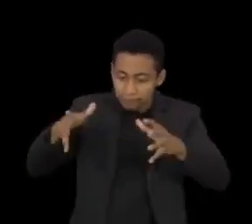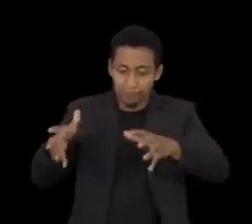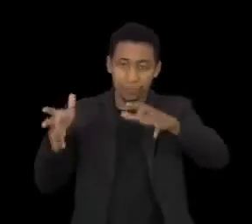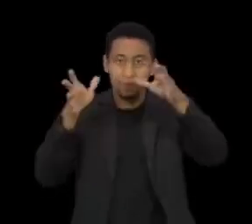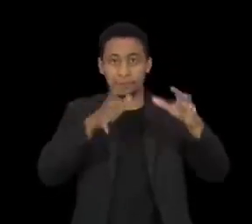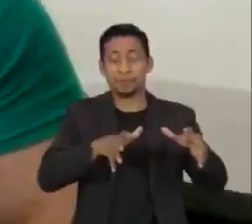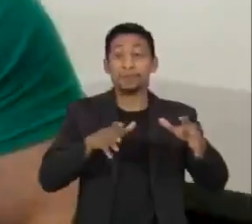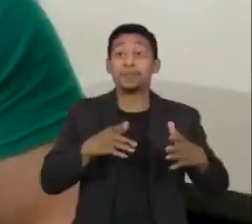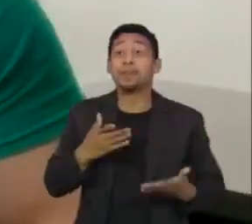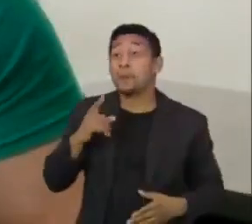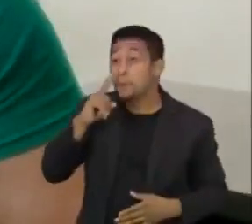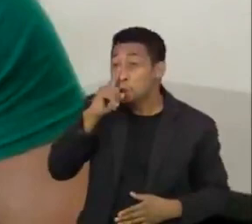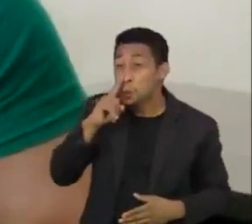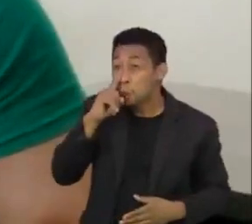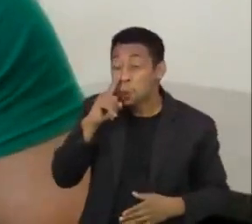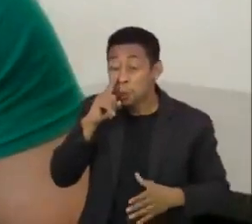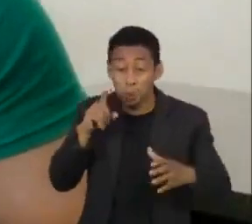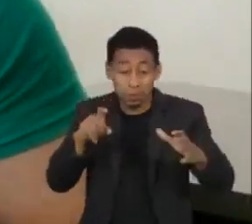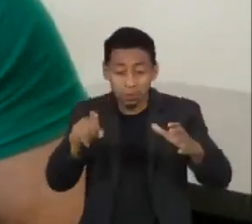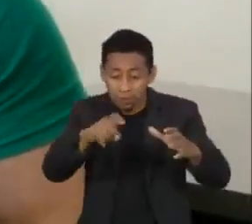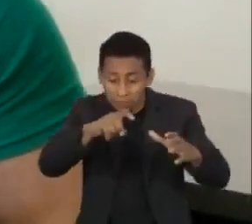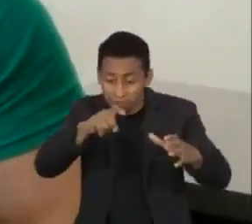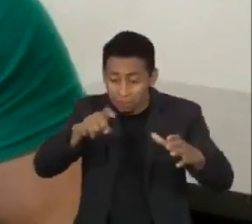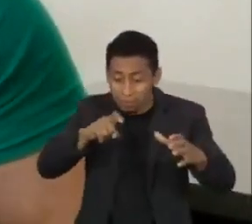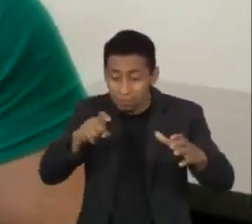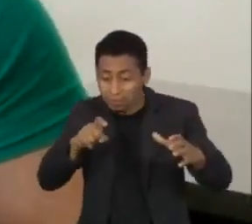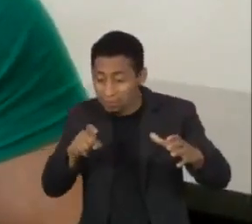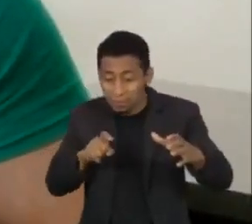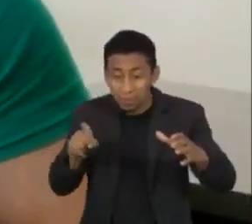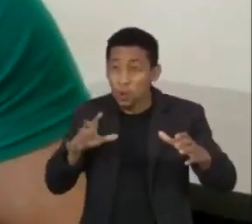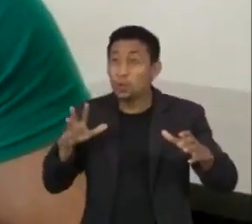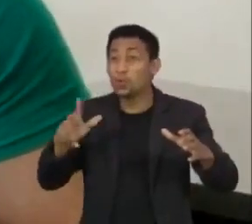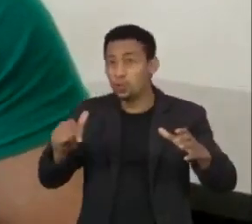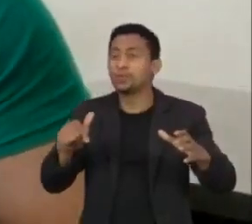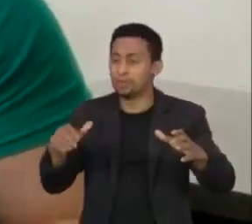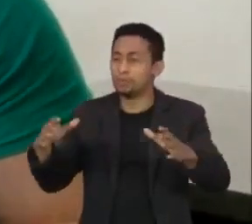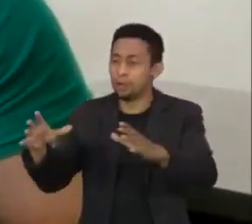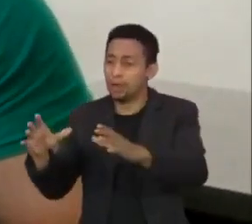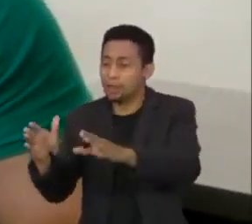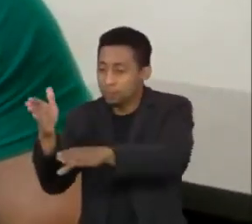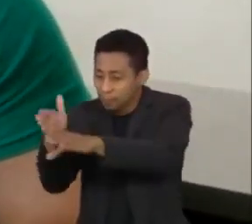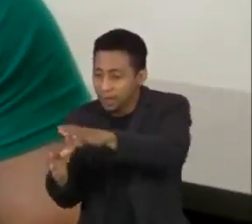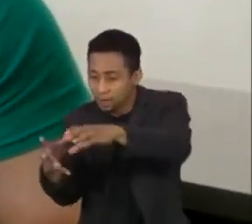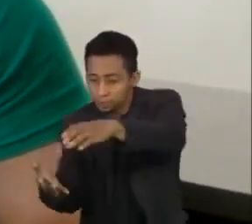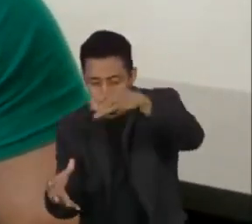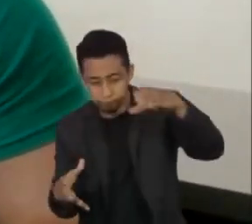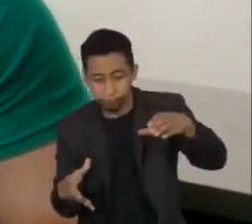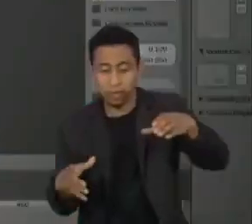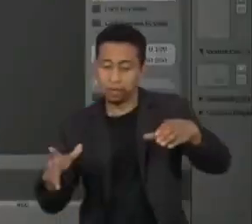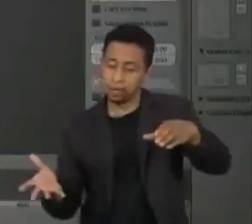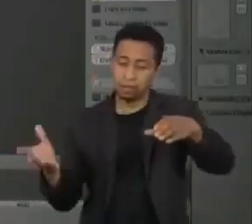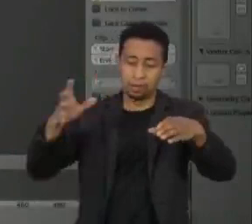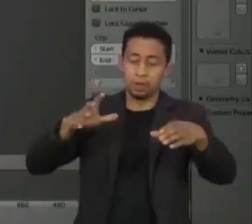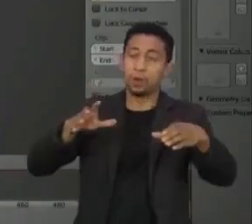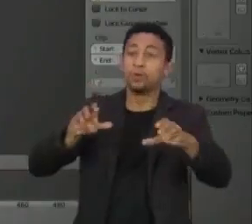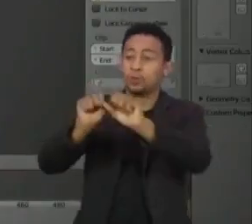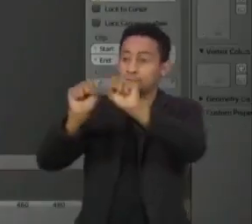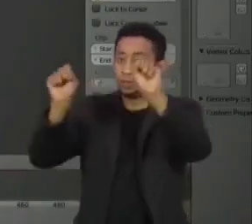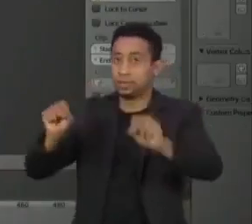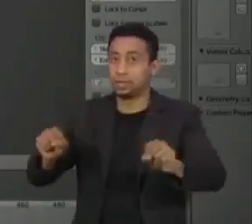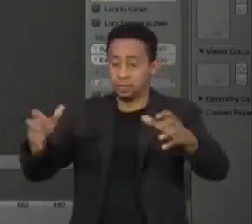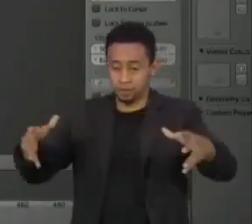uma parte, demorar muitos dias e se desse algum problema a gente perderia completamente o trabalho. Então nós criamos um sistema